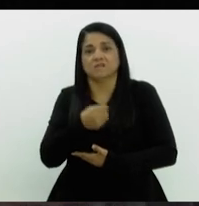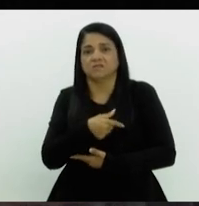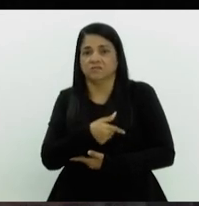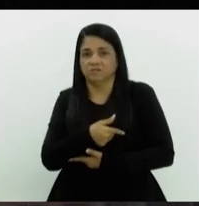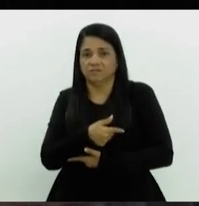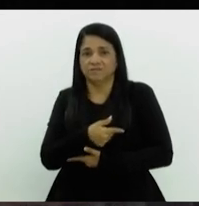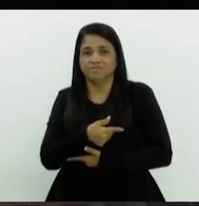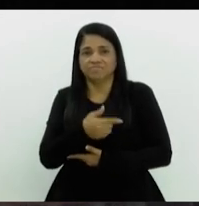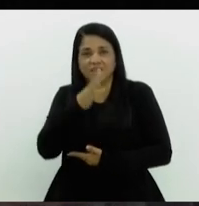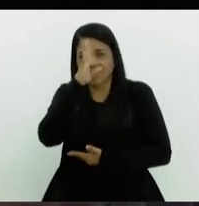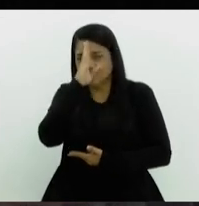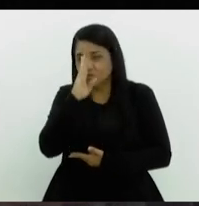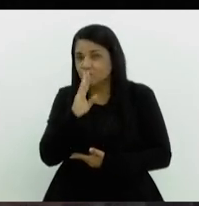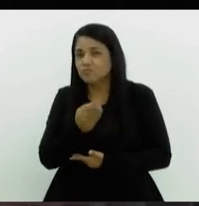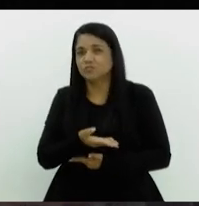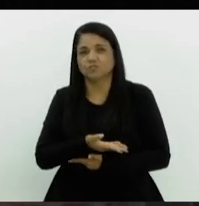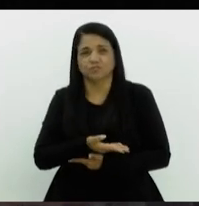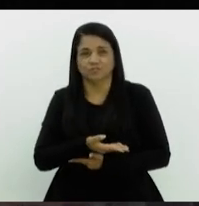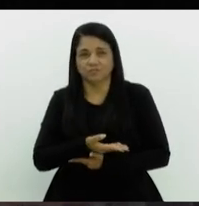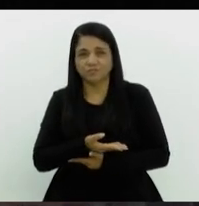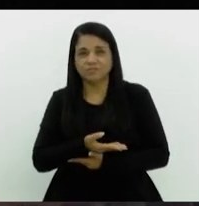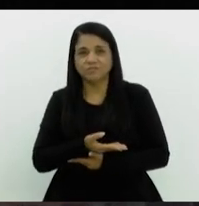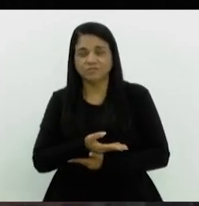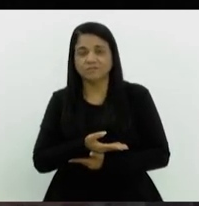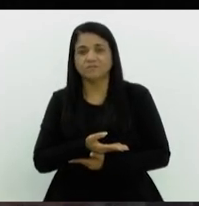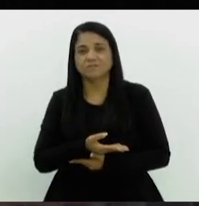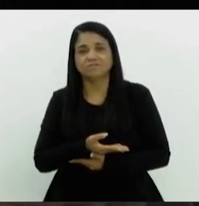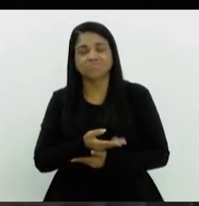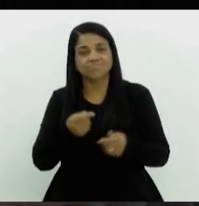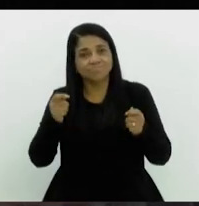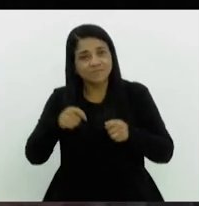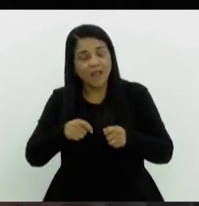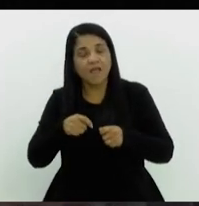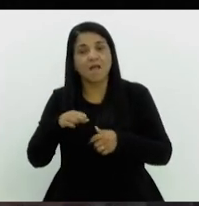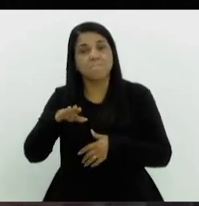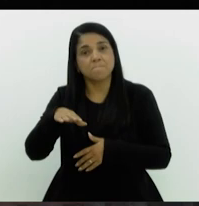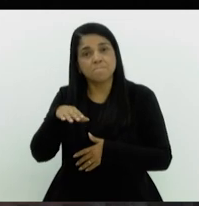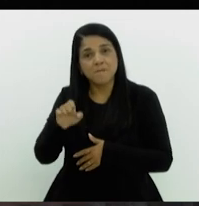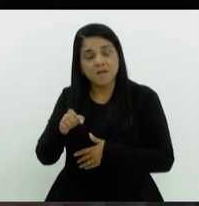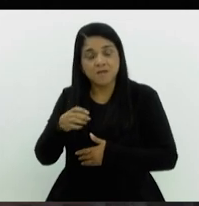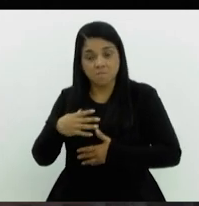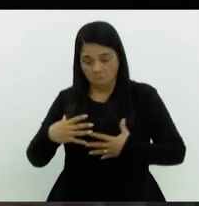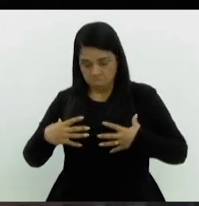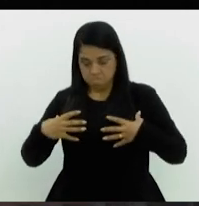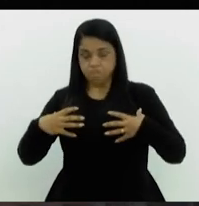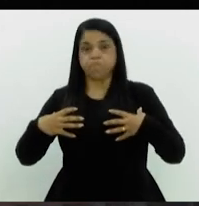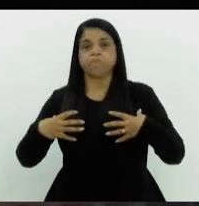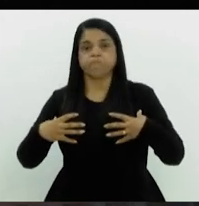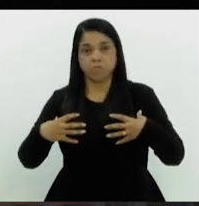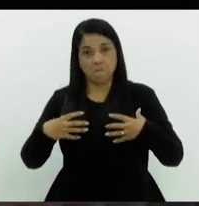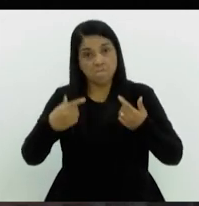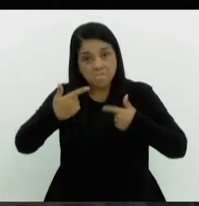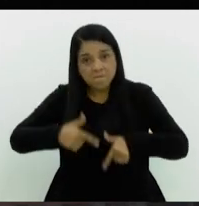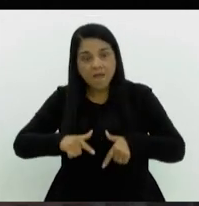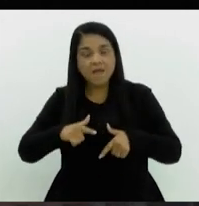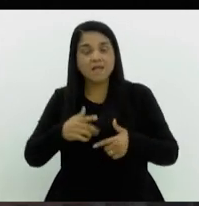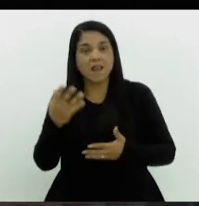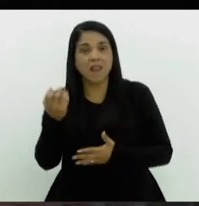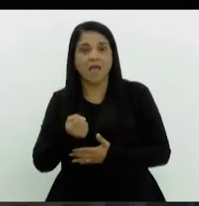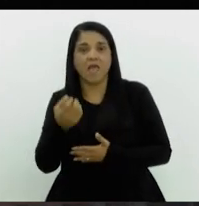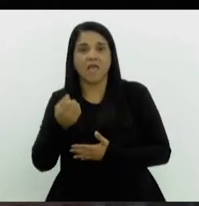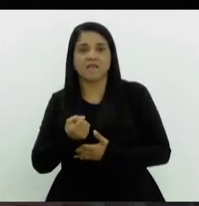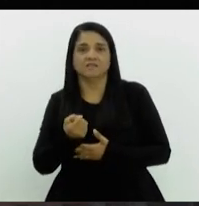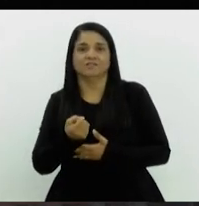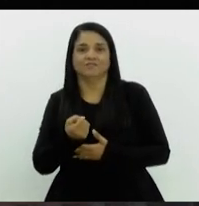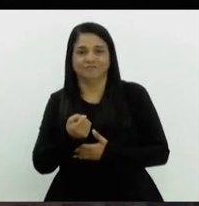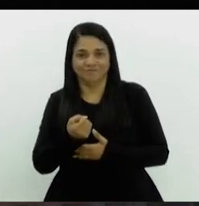gratuita. A gente aumenta a chance, né, da mãe que está com excesso de leite de produzir mais leite, porque isso a gente